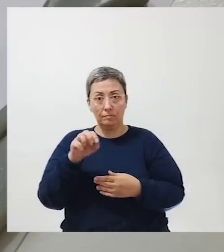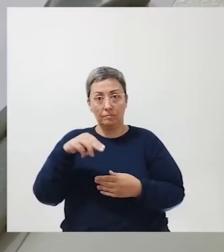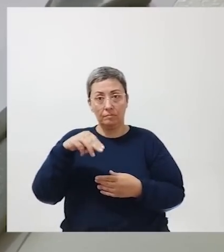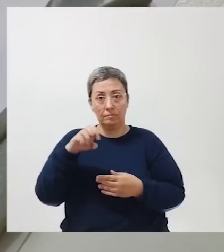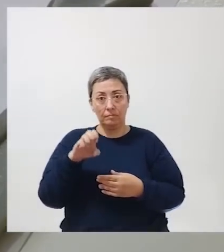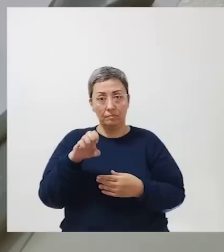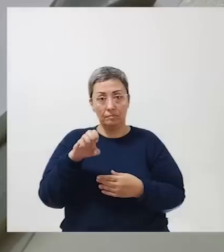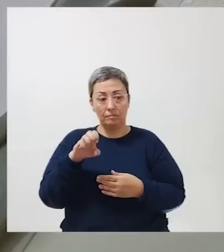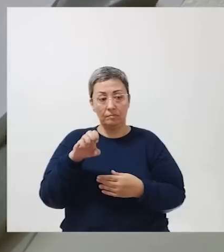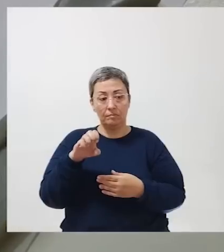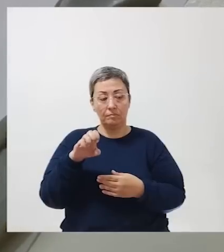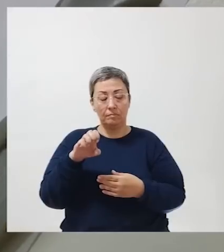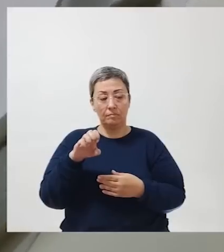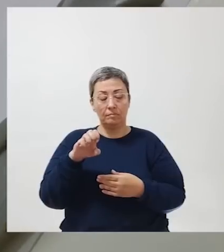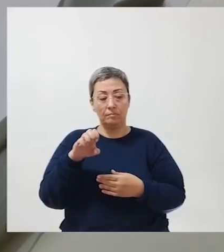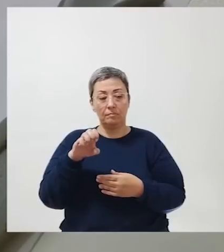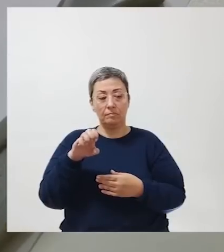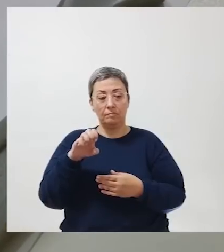Ferramenta.